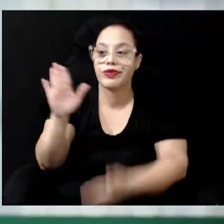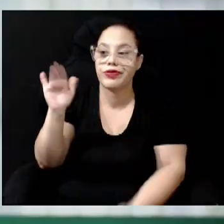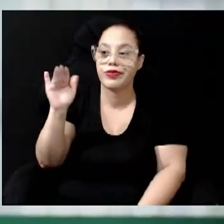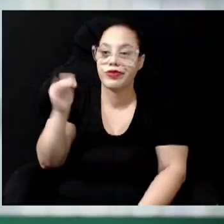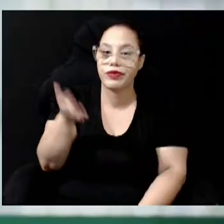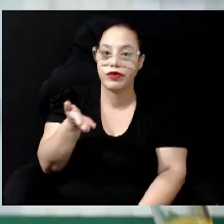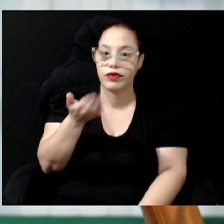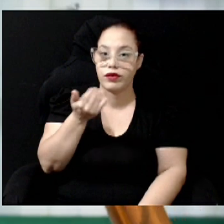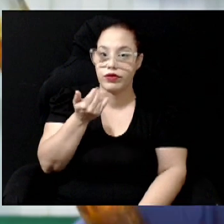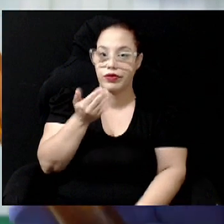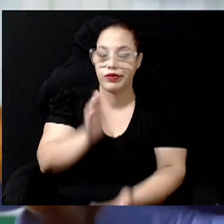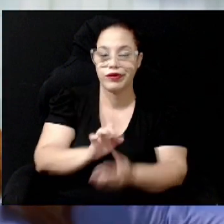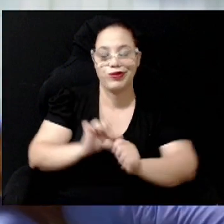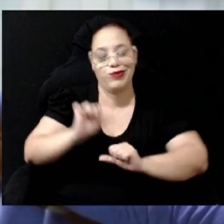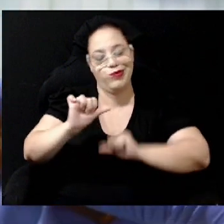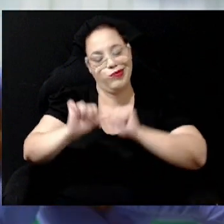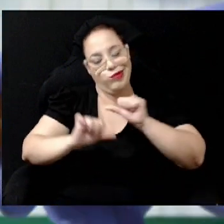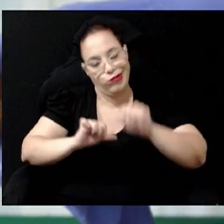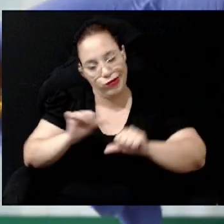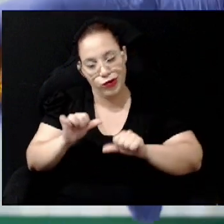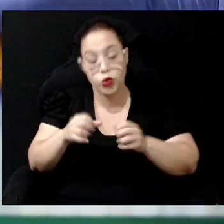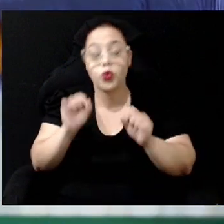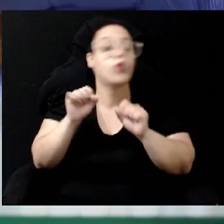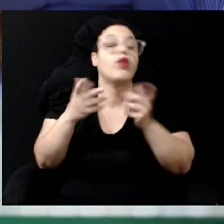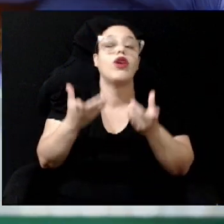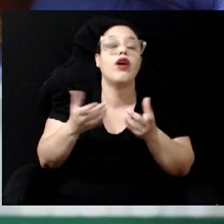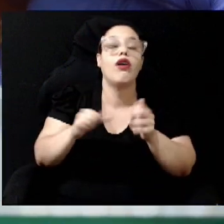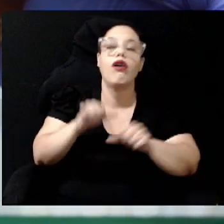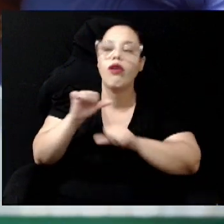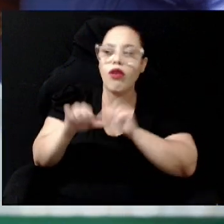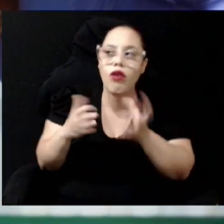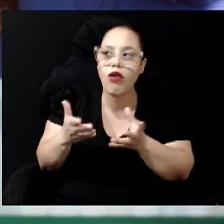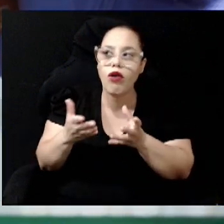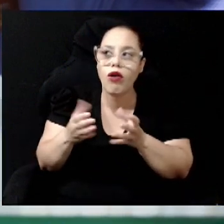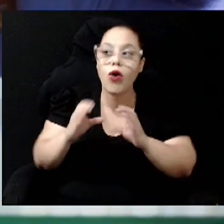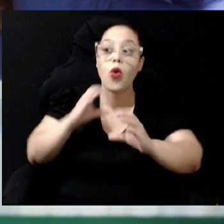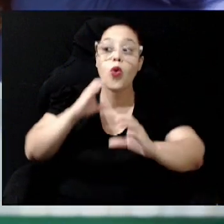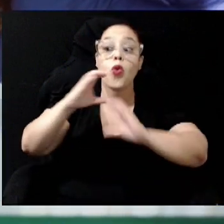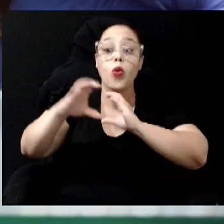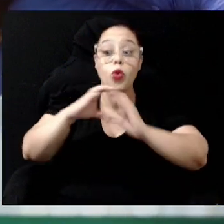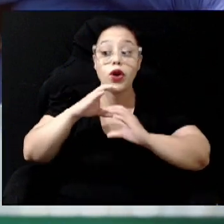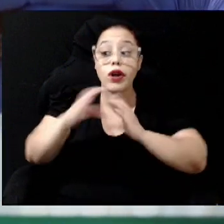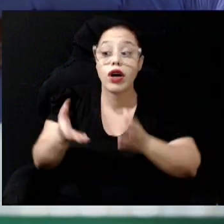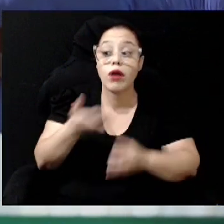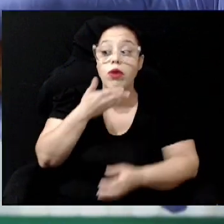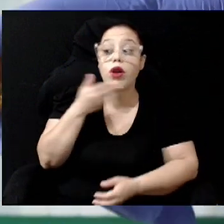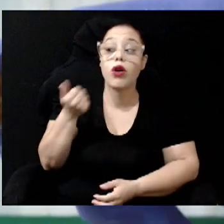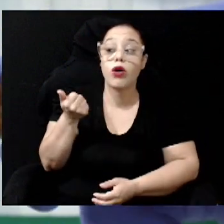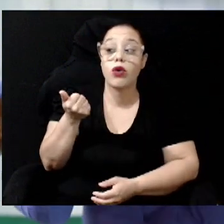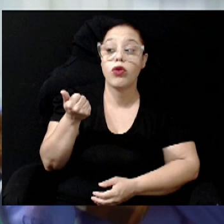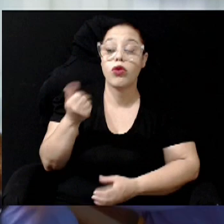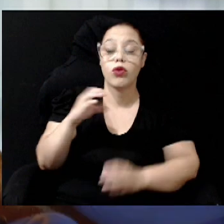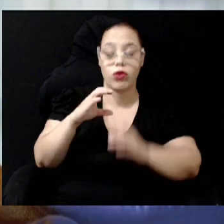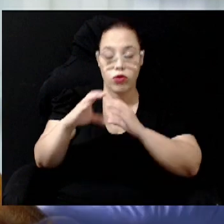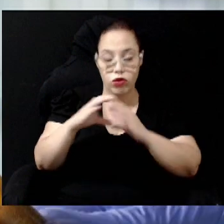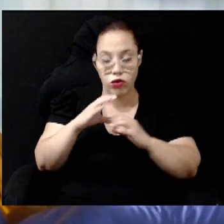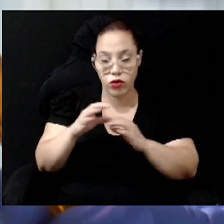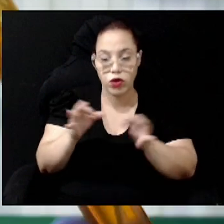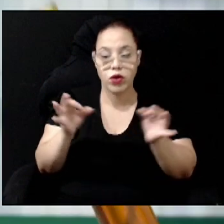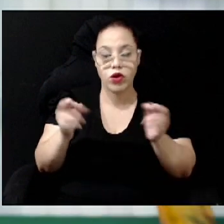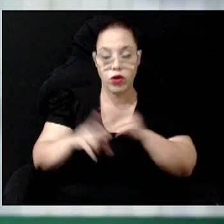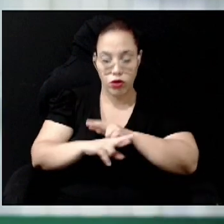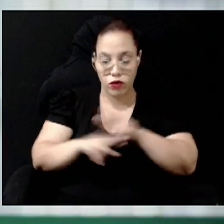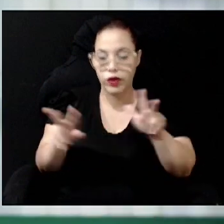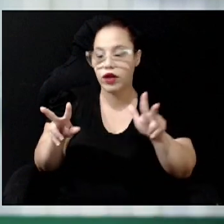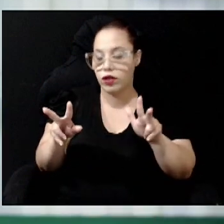precisamos mudar um pouco. O que é mudar? Nós precisamos comunicar melhor, comunicar de uma forma diferente o que